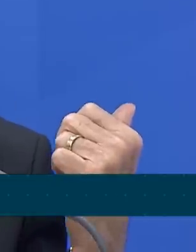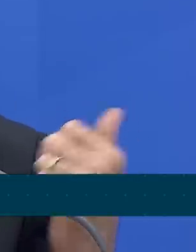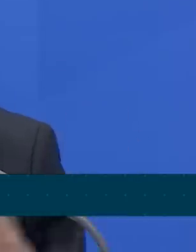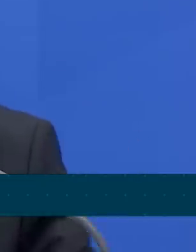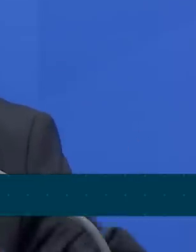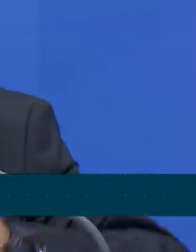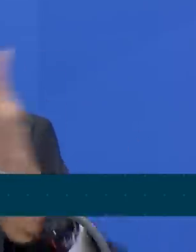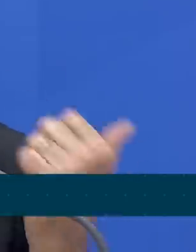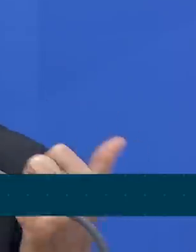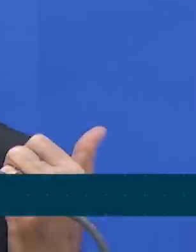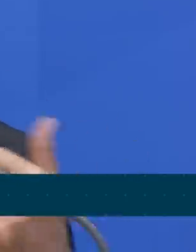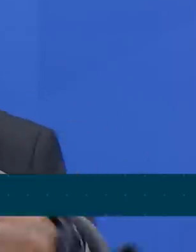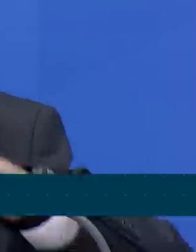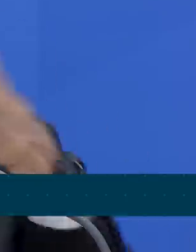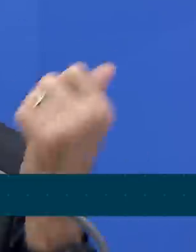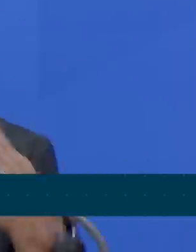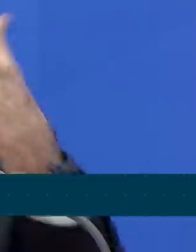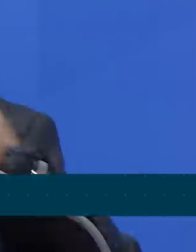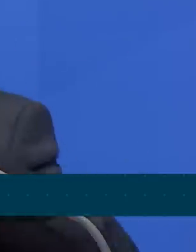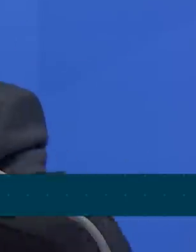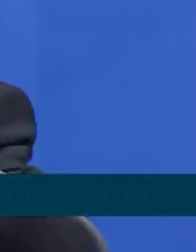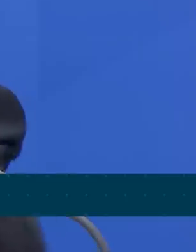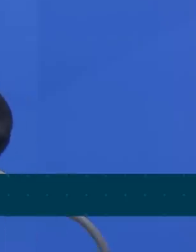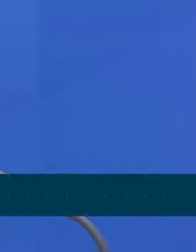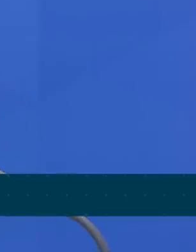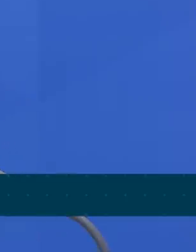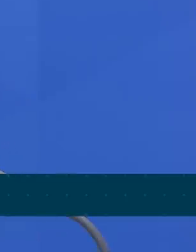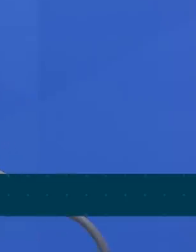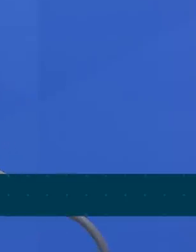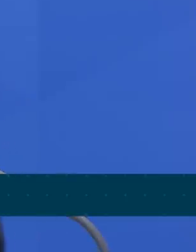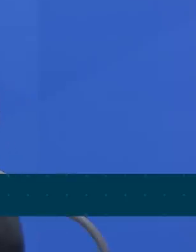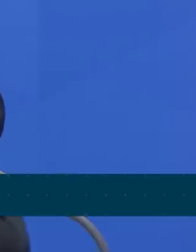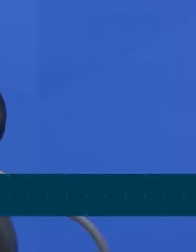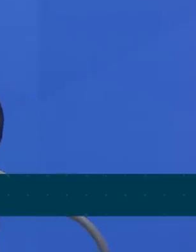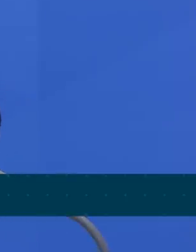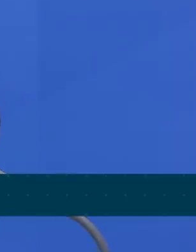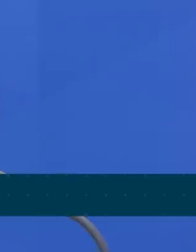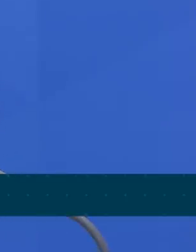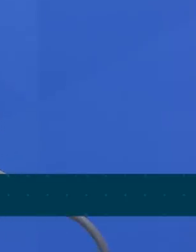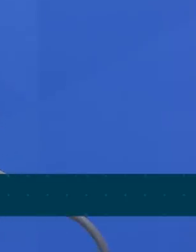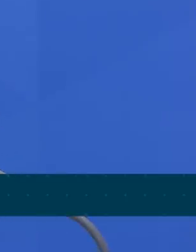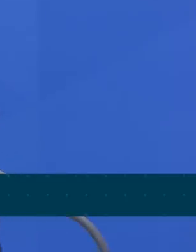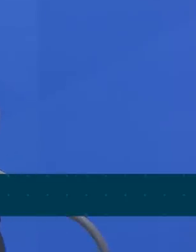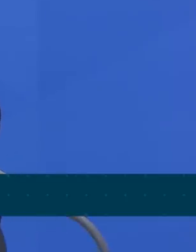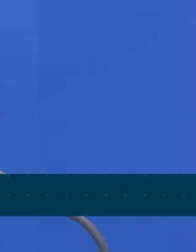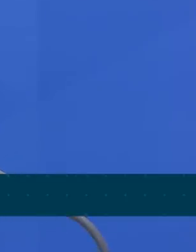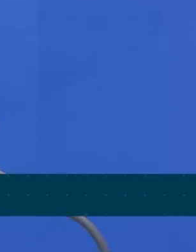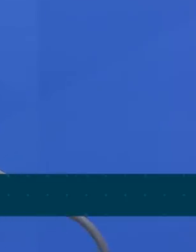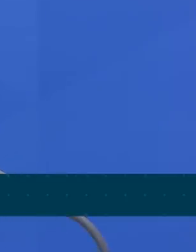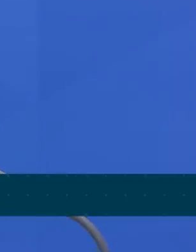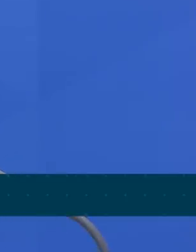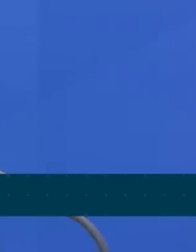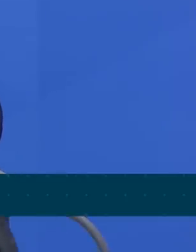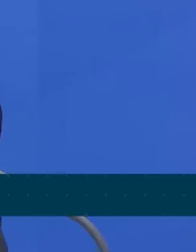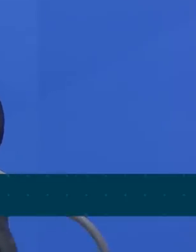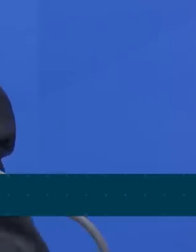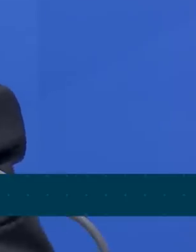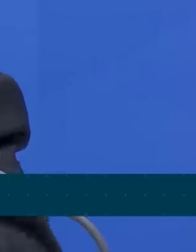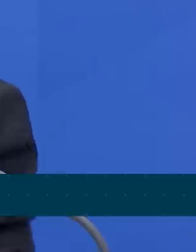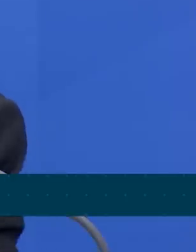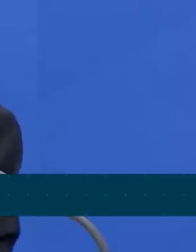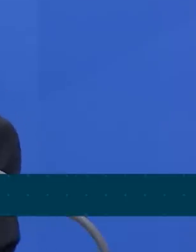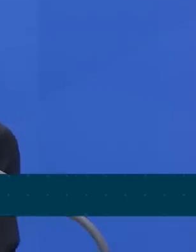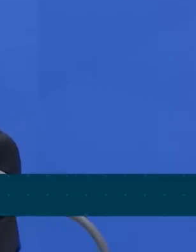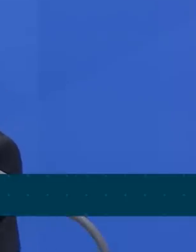além de ser muito difícil muito é lento o transporte é muito lento a madeira perde o seu valor que ela